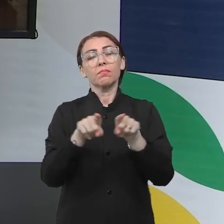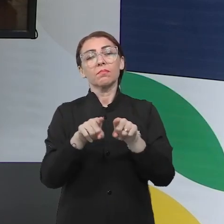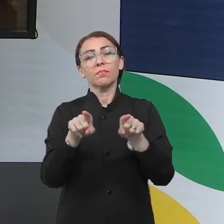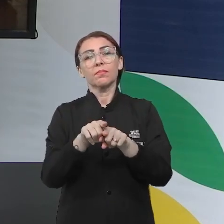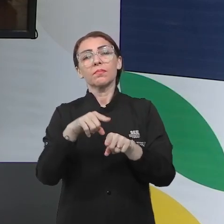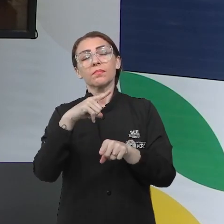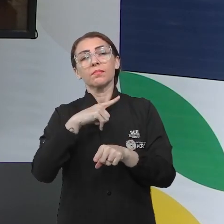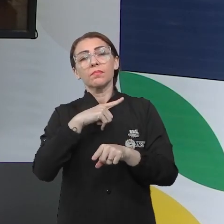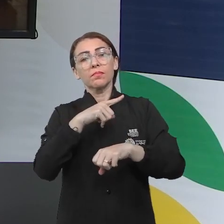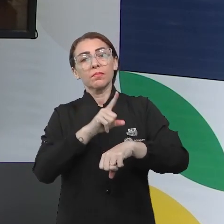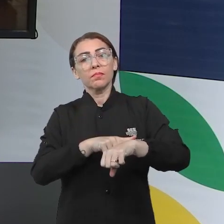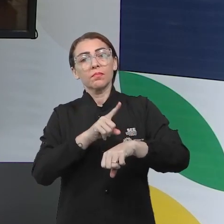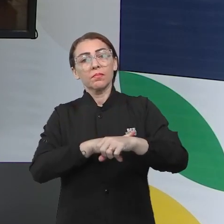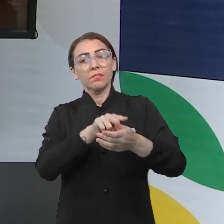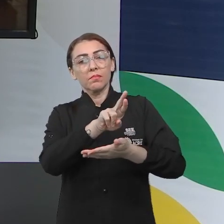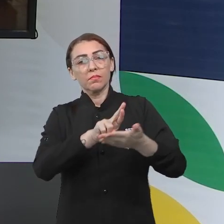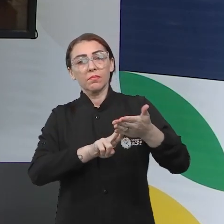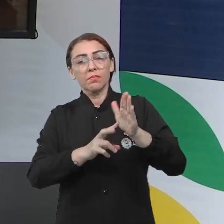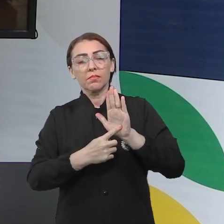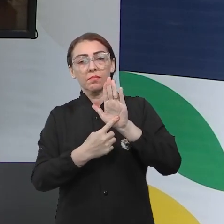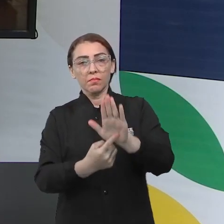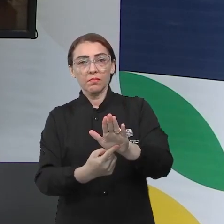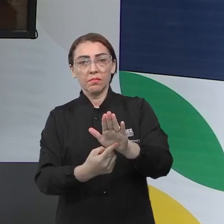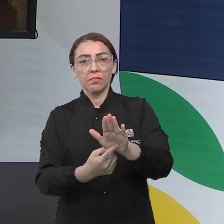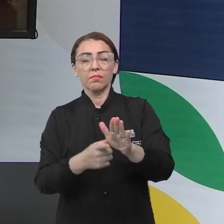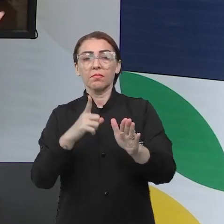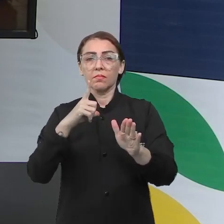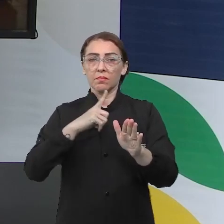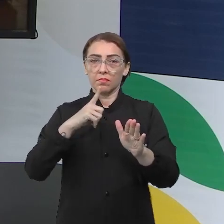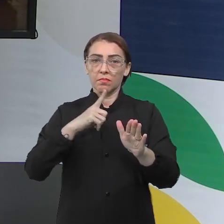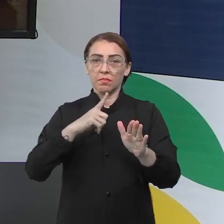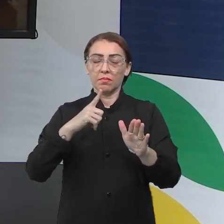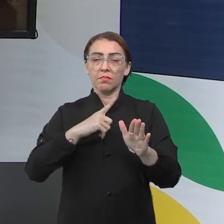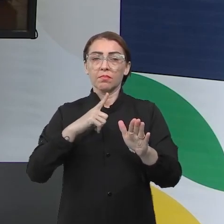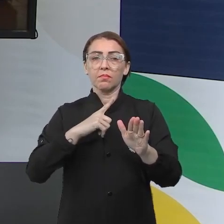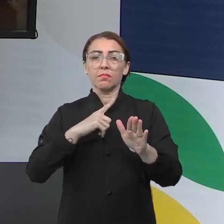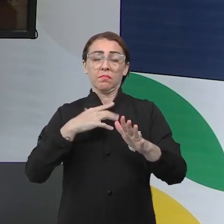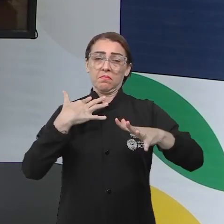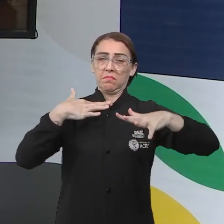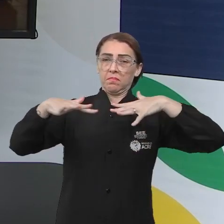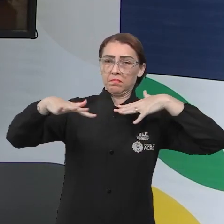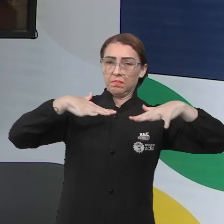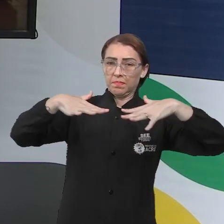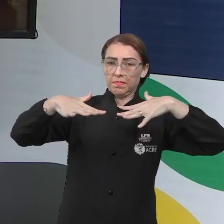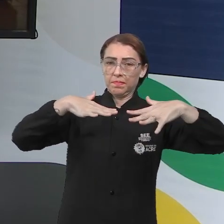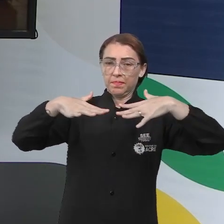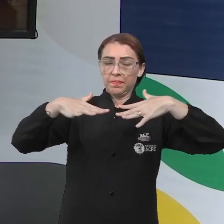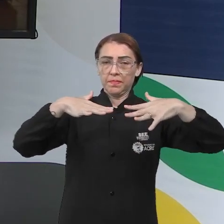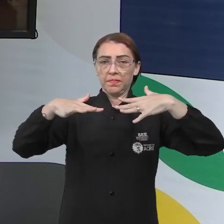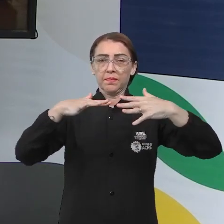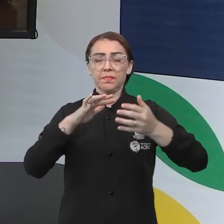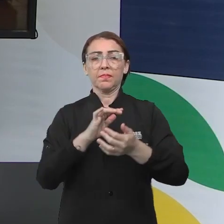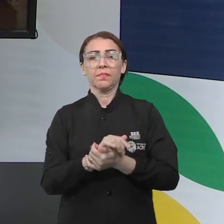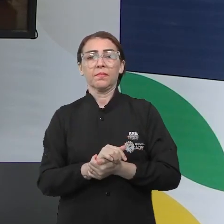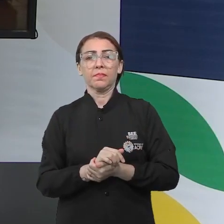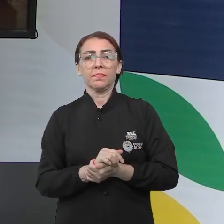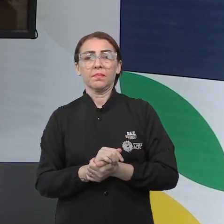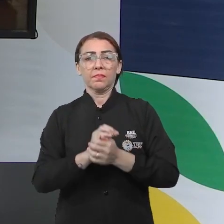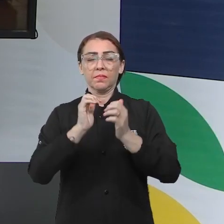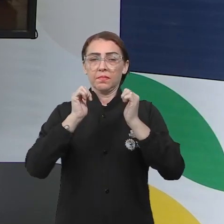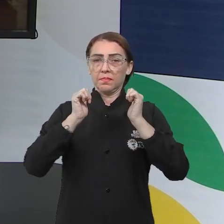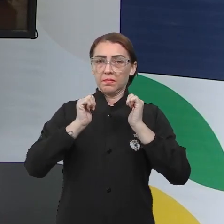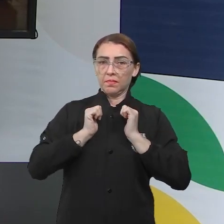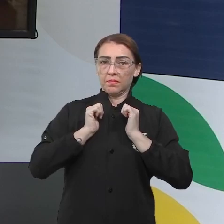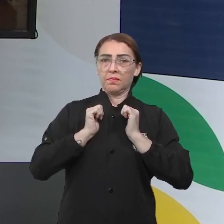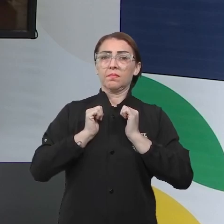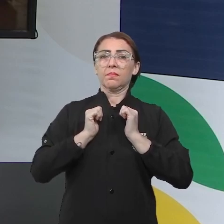dava ali durante o roteiro em que eles apresentavam. Então, eles tinham muitas acrobacias, uns comportamentos